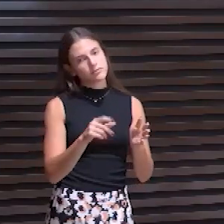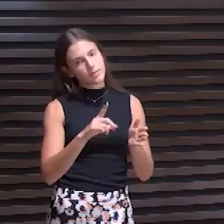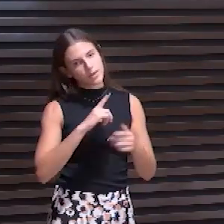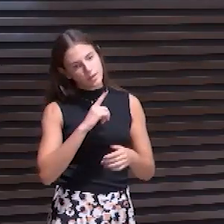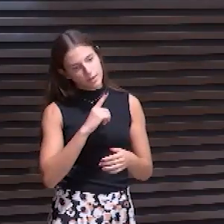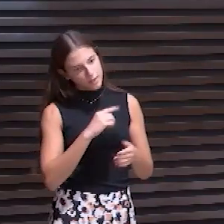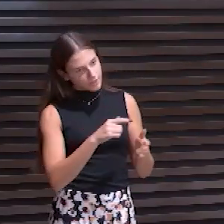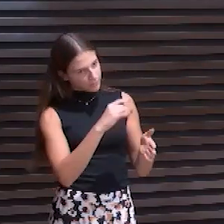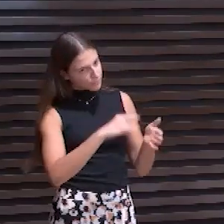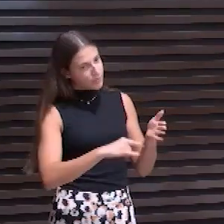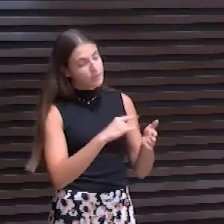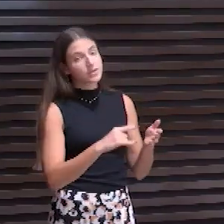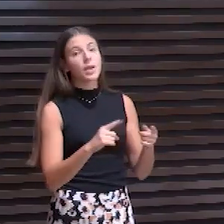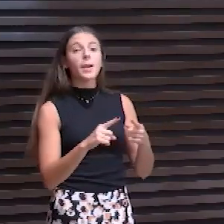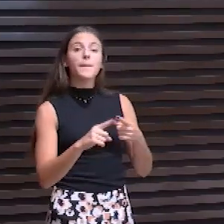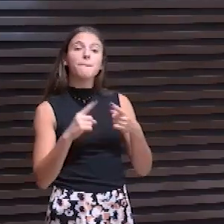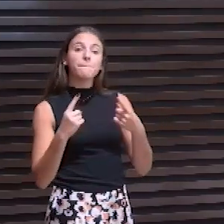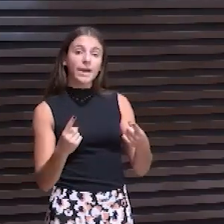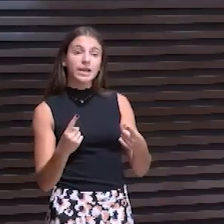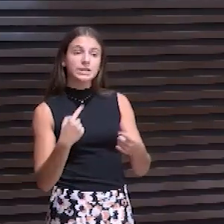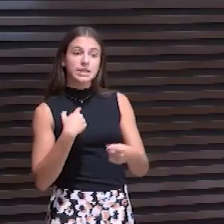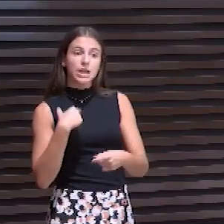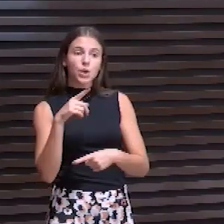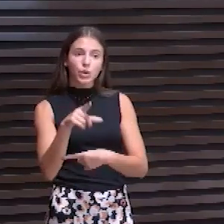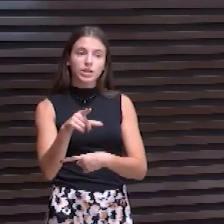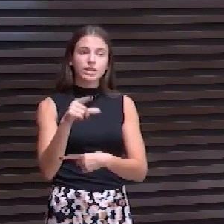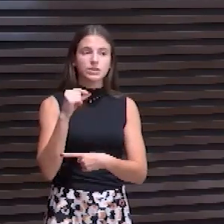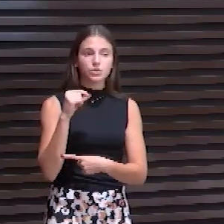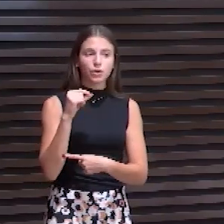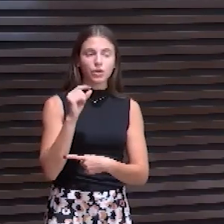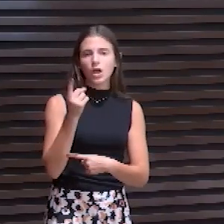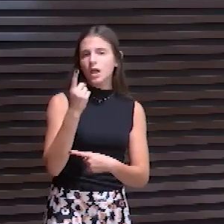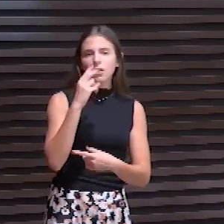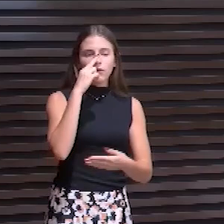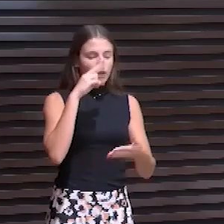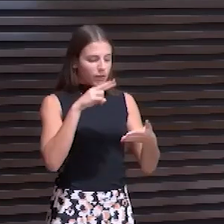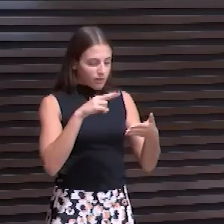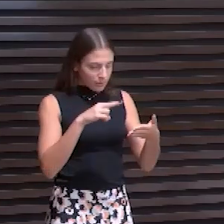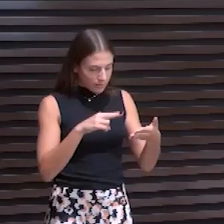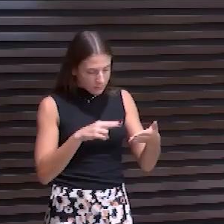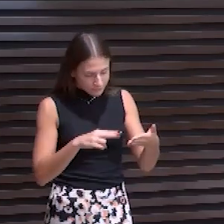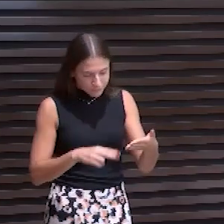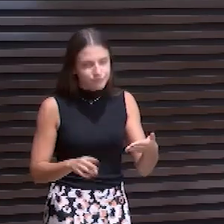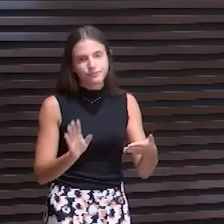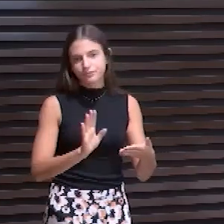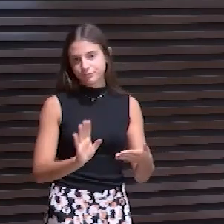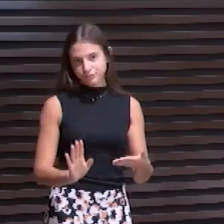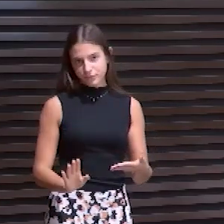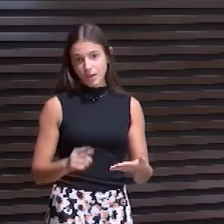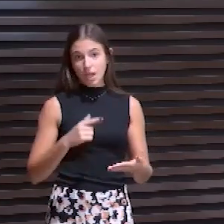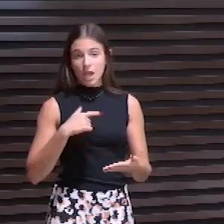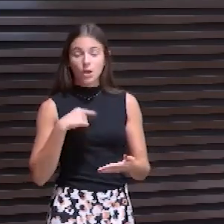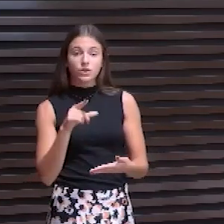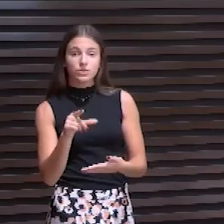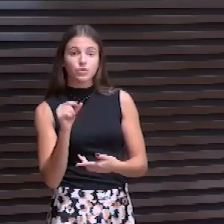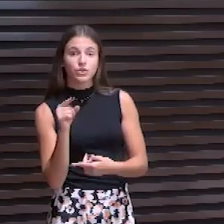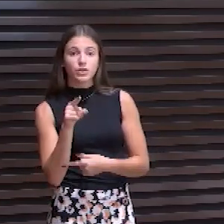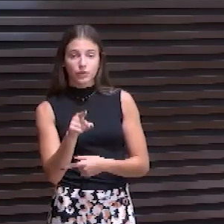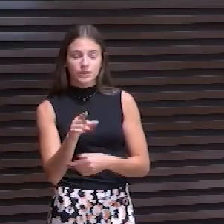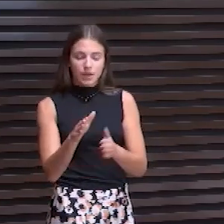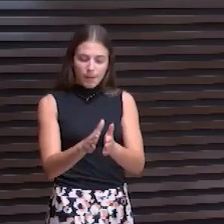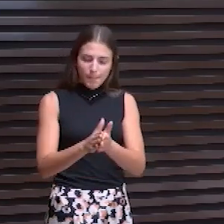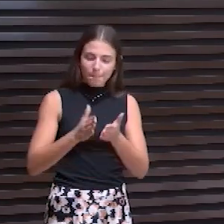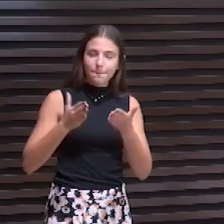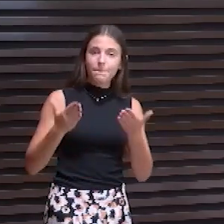Só que eu prefiro, irmãos, ter a liberdade de a gente não fazer a leitura corrente do boletim, a leitura corrida do boletim. Eu prefiro que você abra a palavra